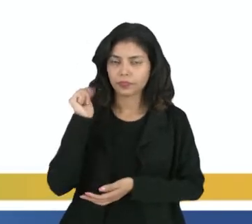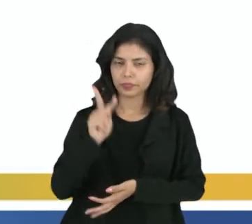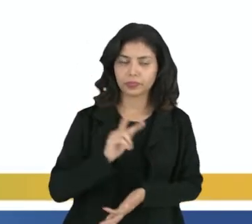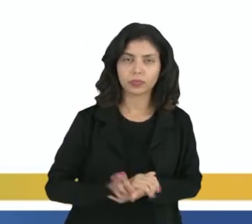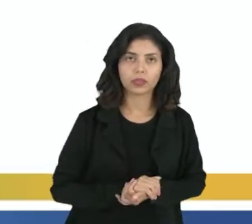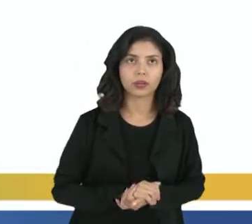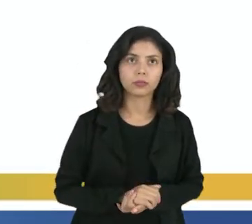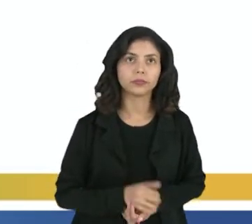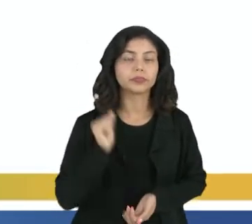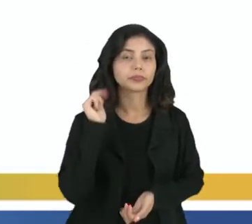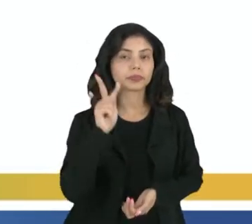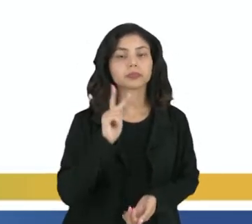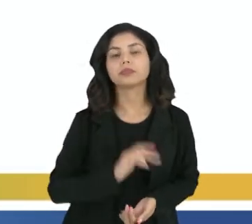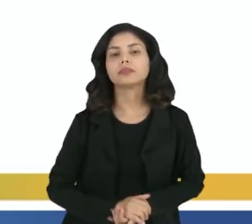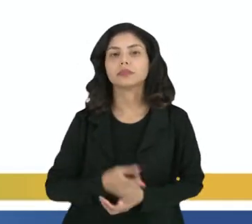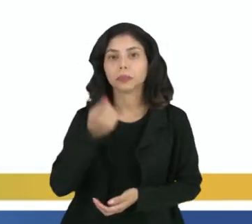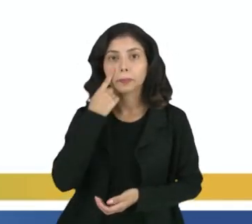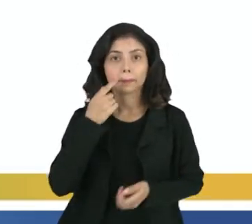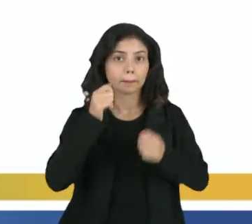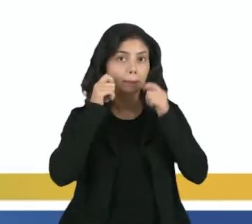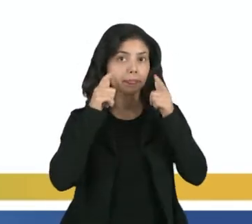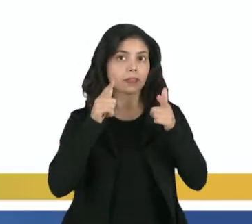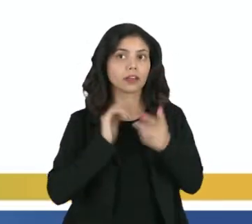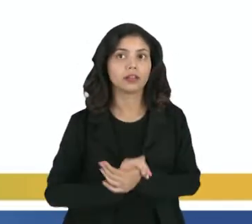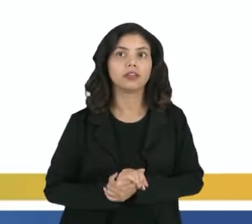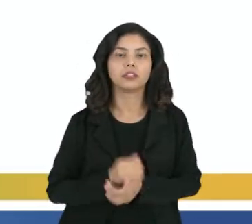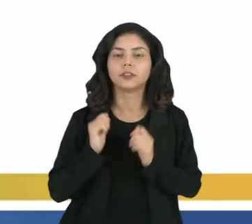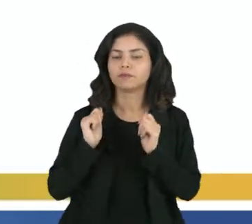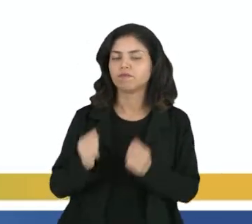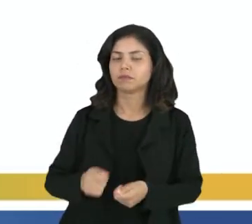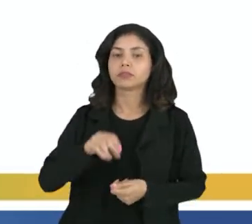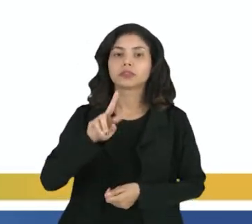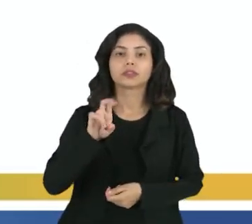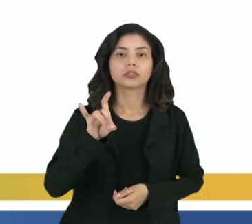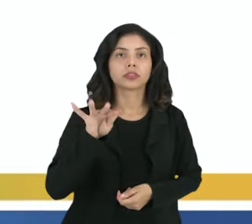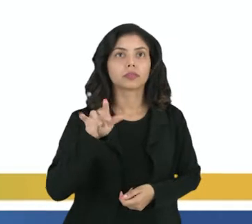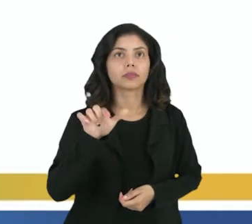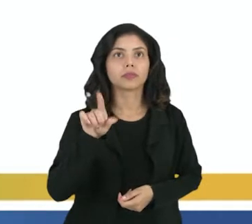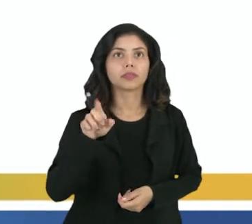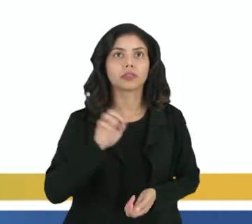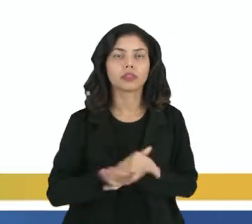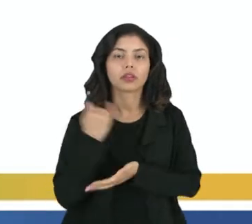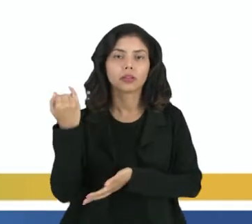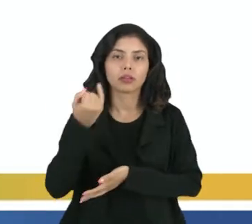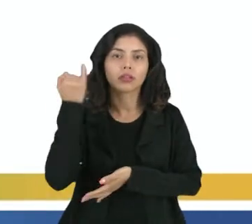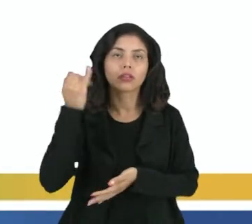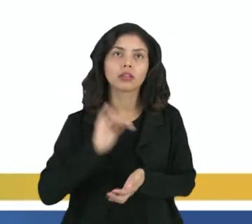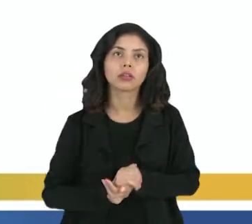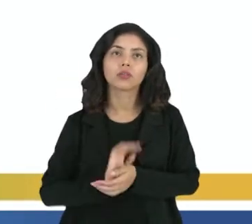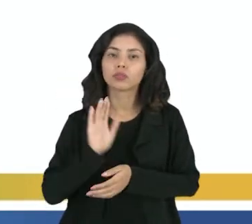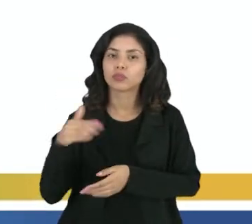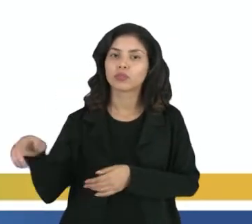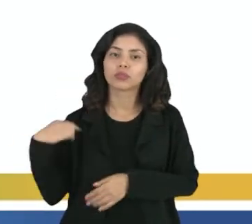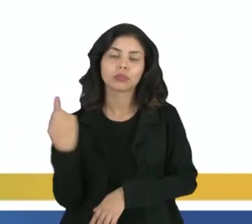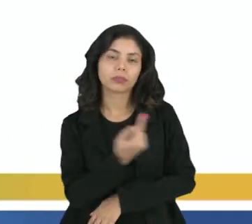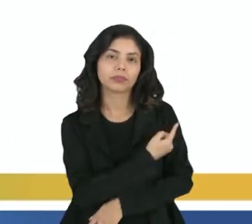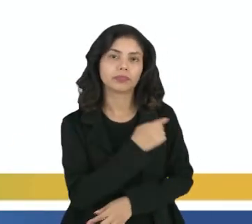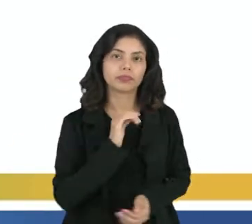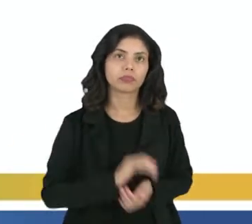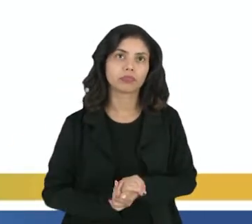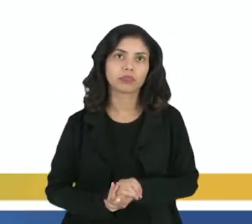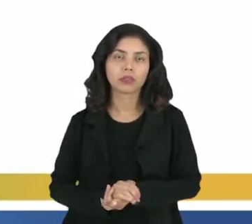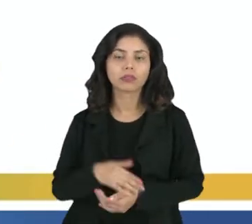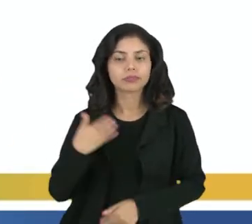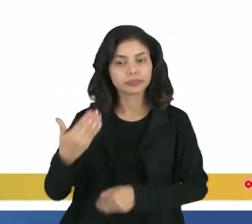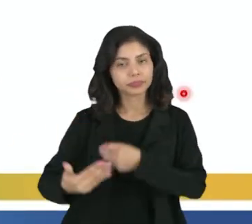ok? Então, nós precisamos estar atentos a esse tipo de sustentabilidade e a nossa função enquanto cidadão dentro